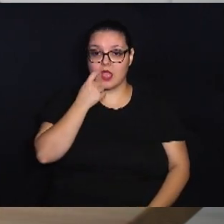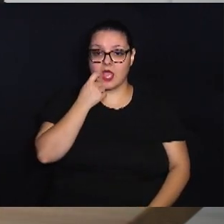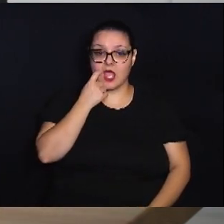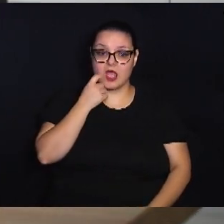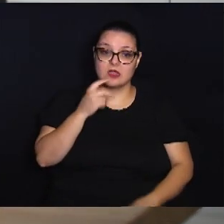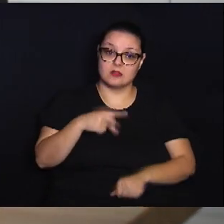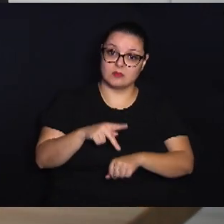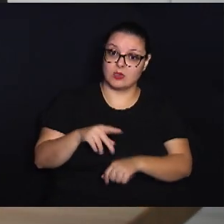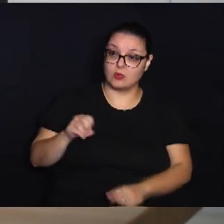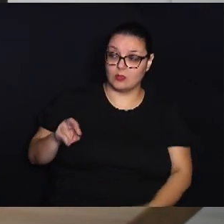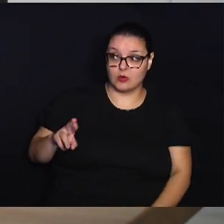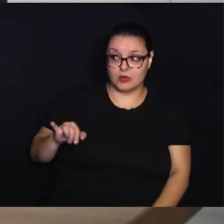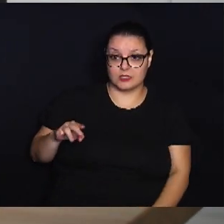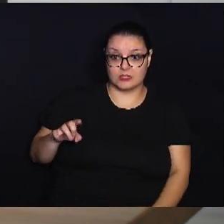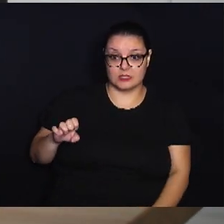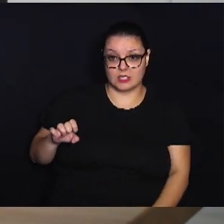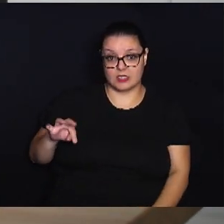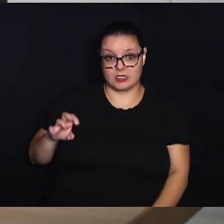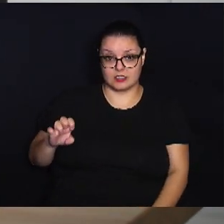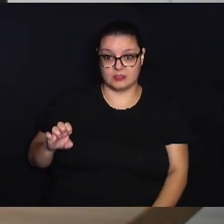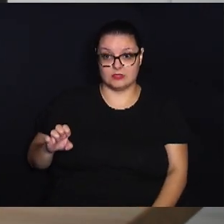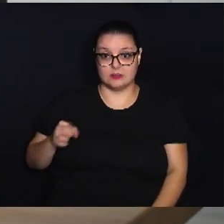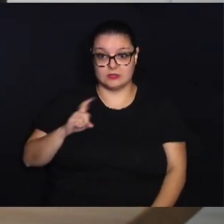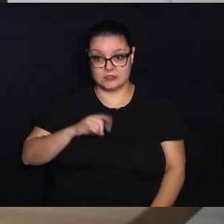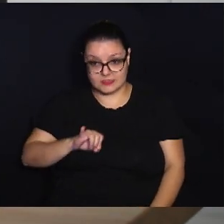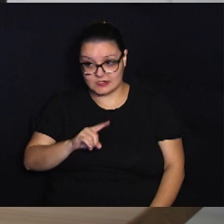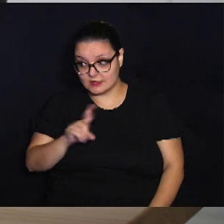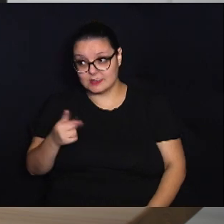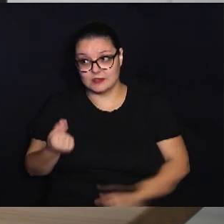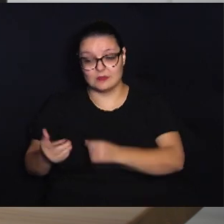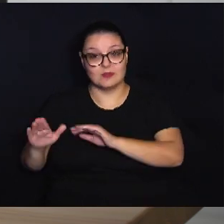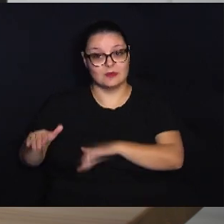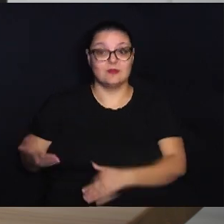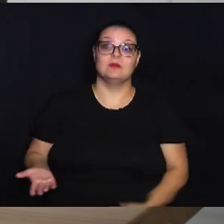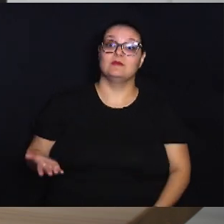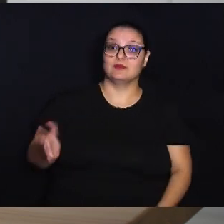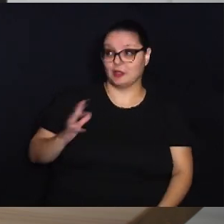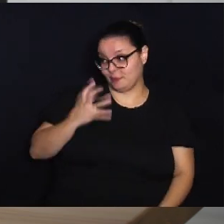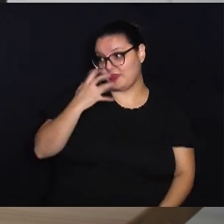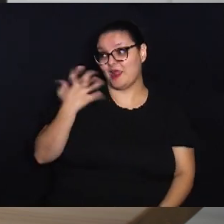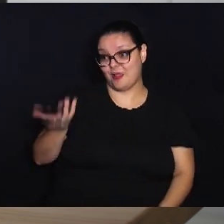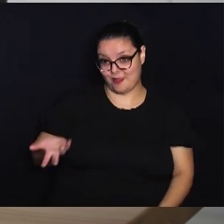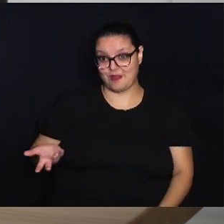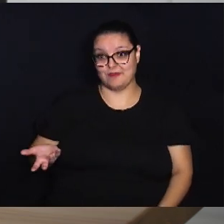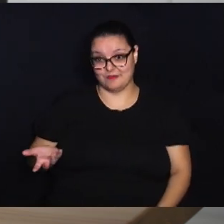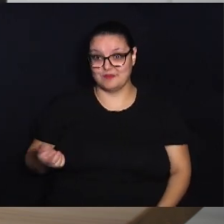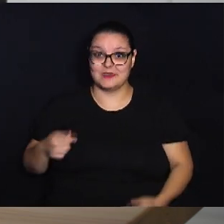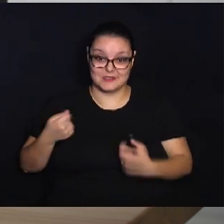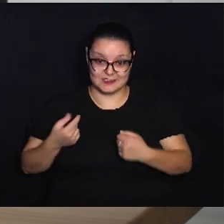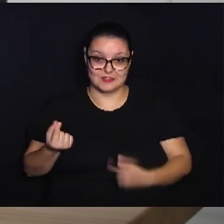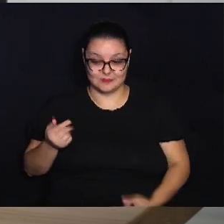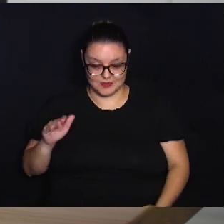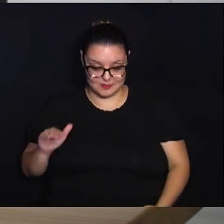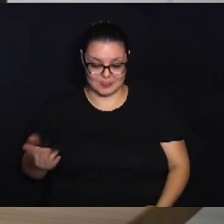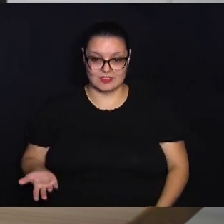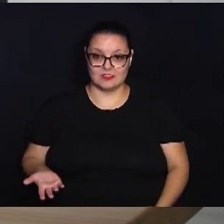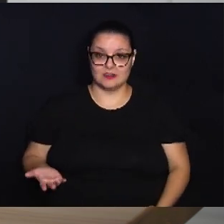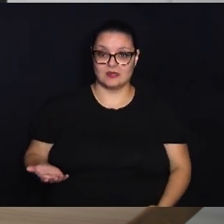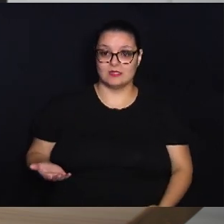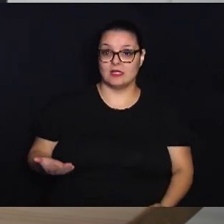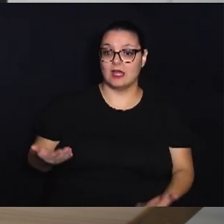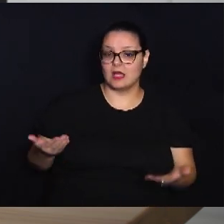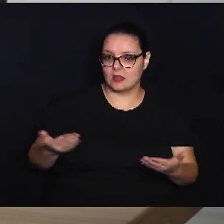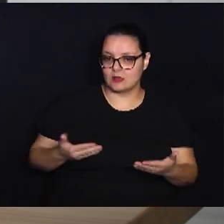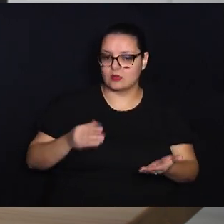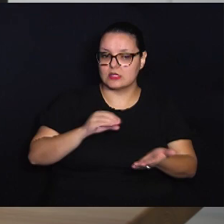né? Tem país do Oriente que se você não barganhar, ele vai ficar bravo, quer que você barganhe com ele. Então é muito importante essa questão.